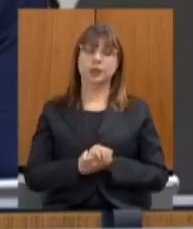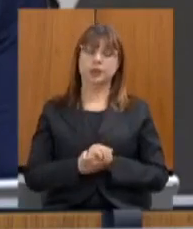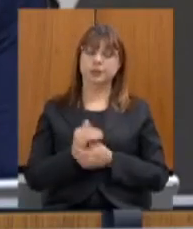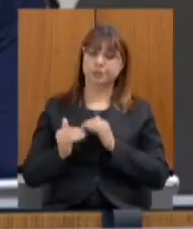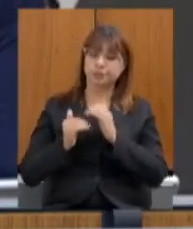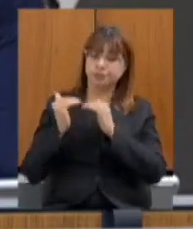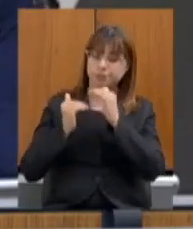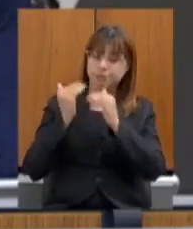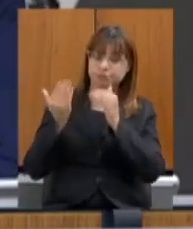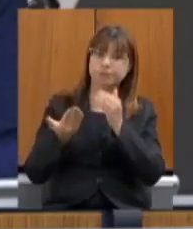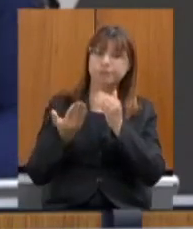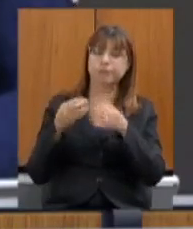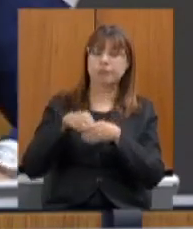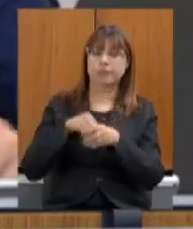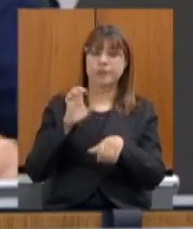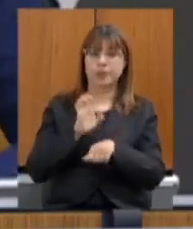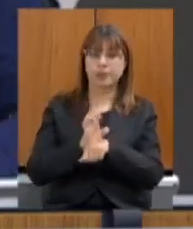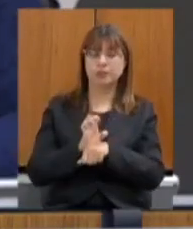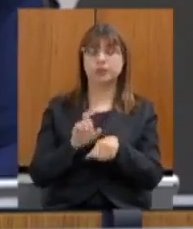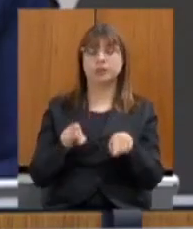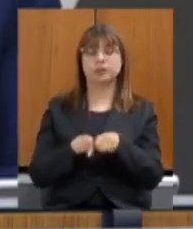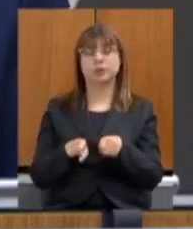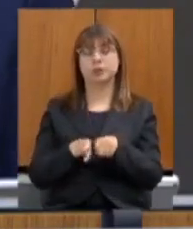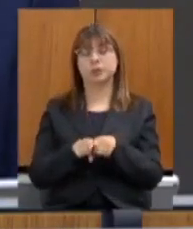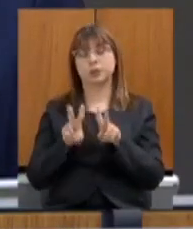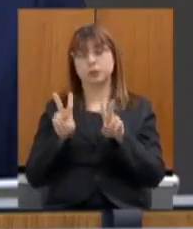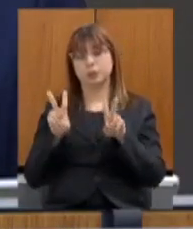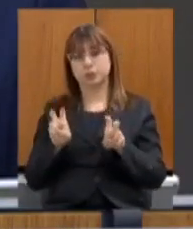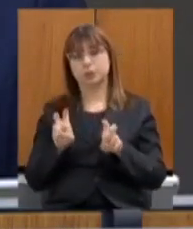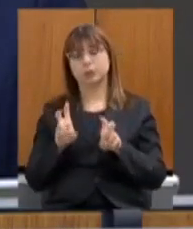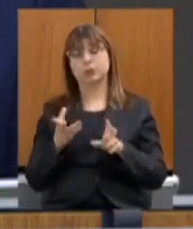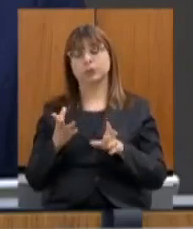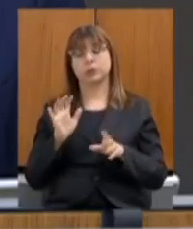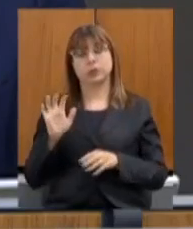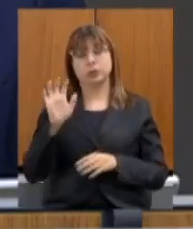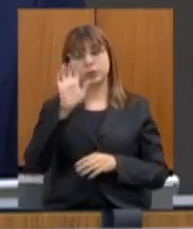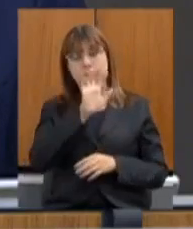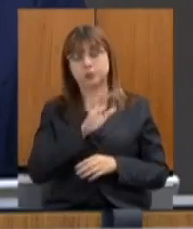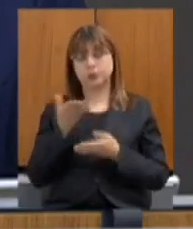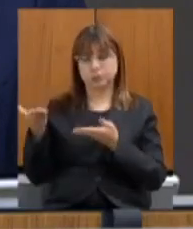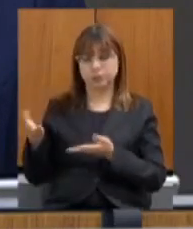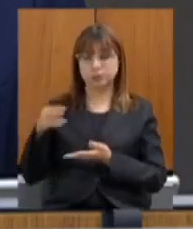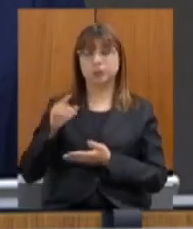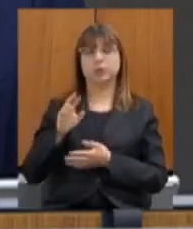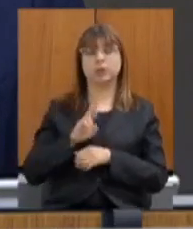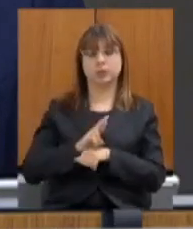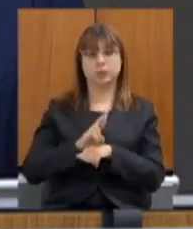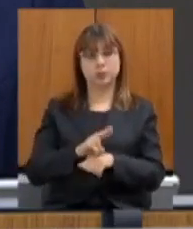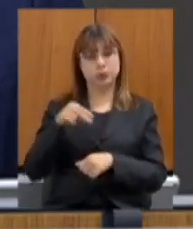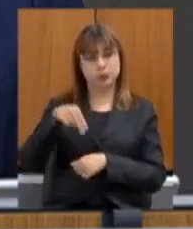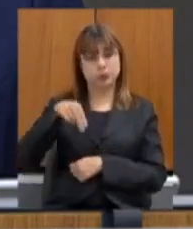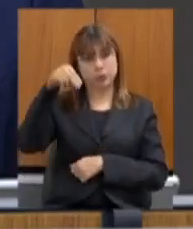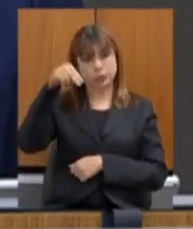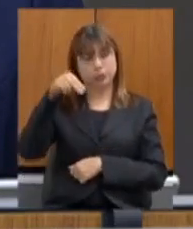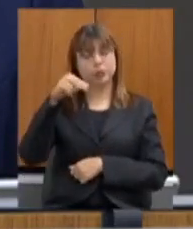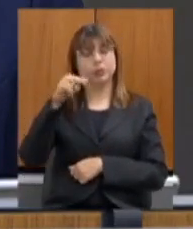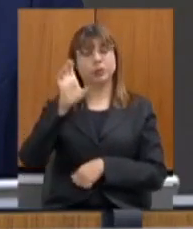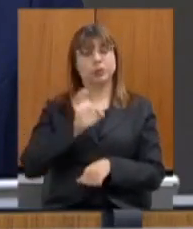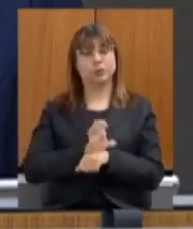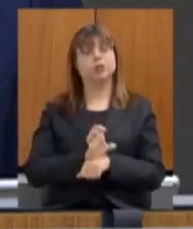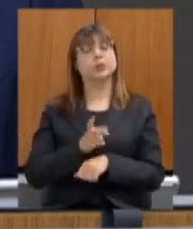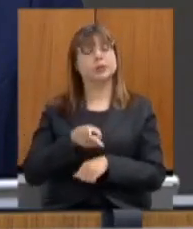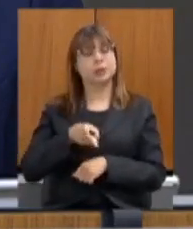avançar bastante no nosso Estado, avançar bastante nas questões das nossas regiões, o senhor como um grande representante do Norte do nosso Estado,